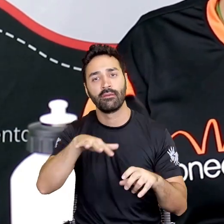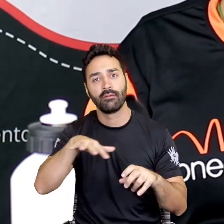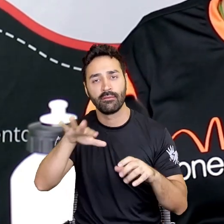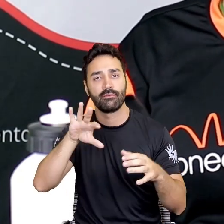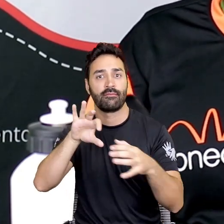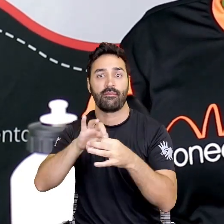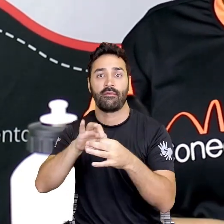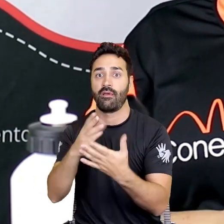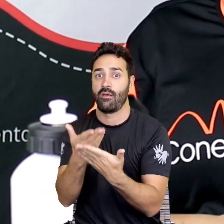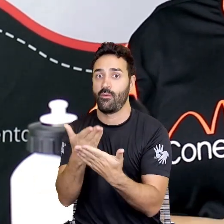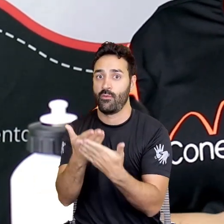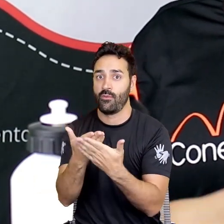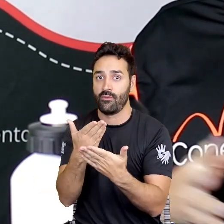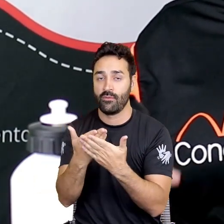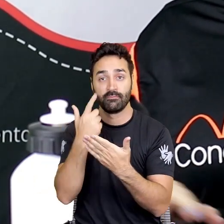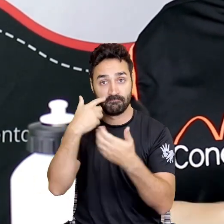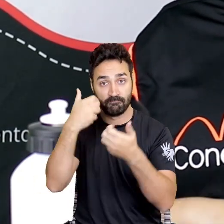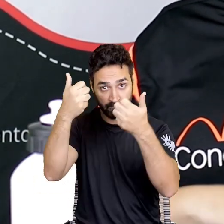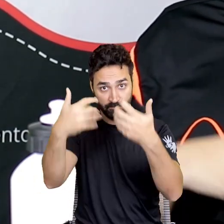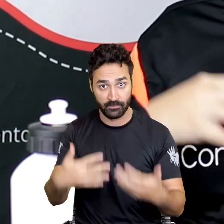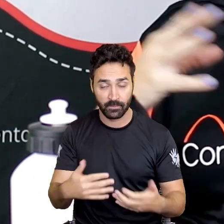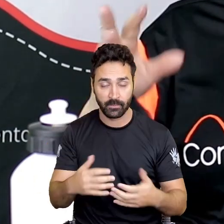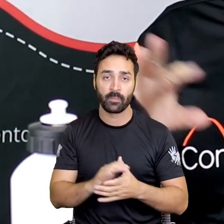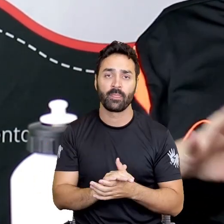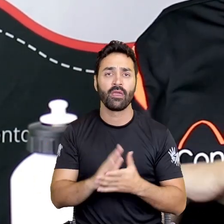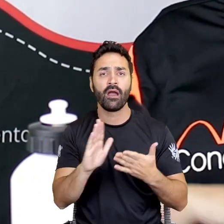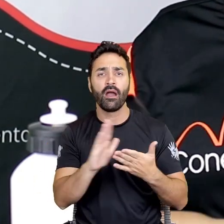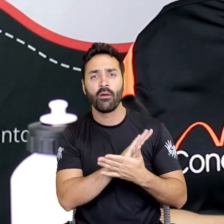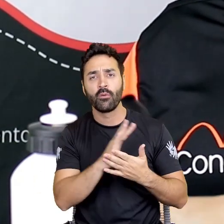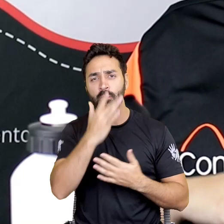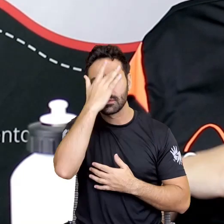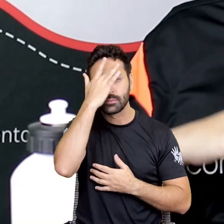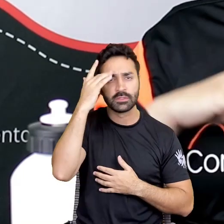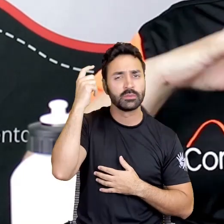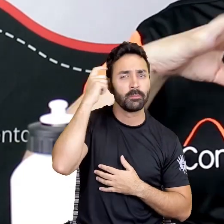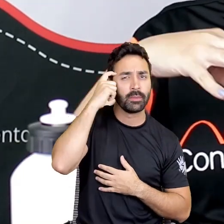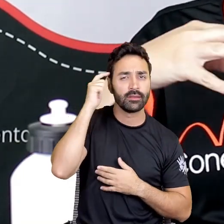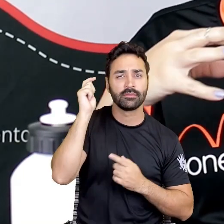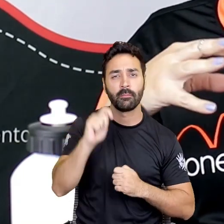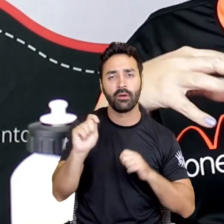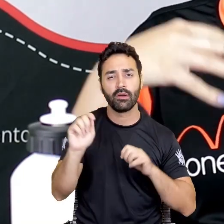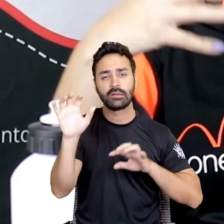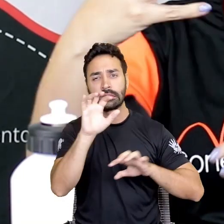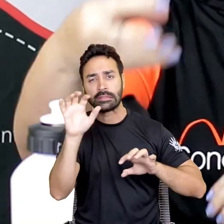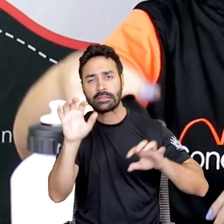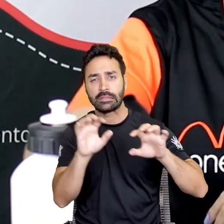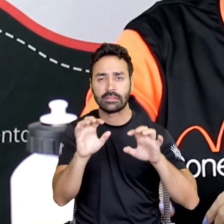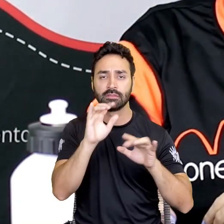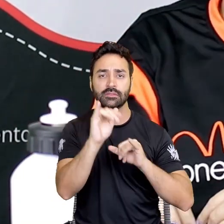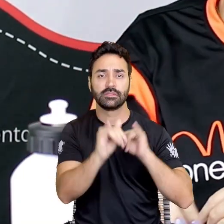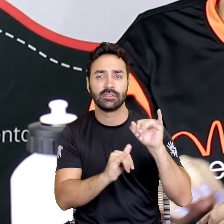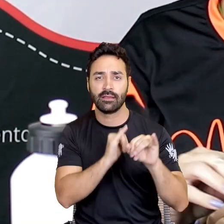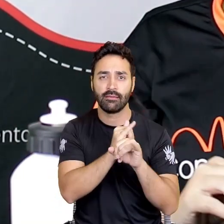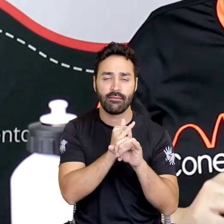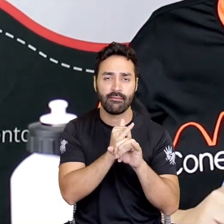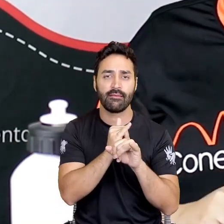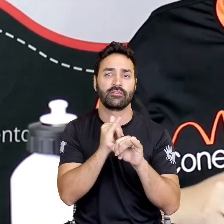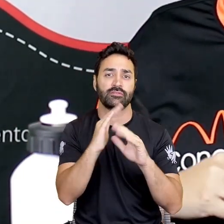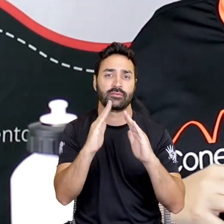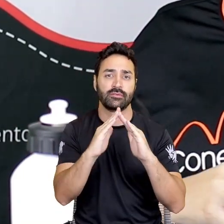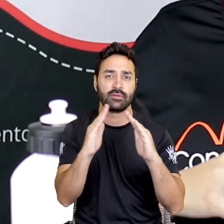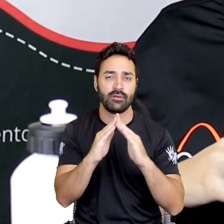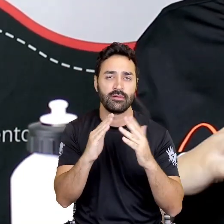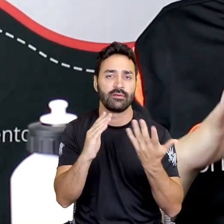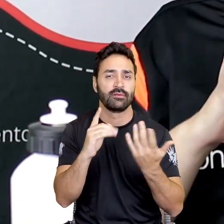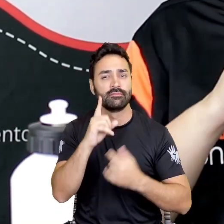aulas. Vai ter gente que vai achar que às vezes está travando um pouquinho, às vezes a internet de casa não está muito boa